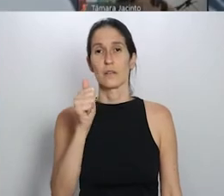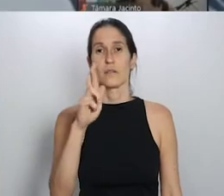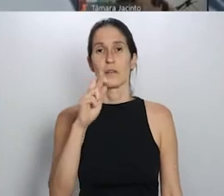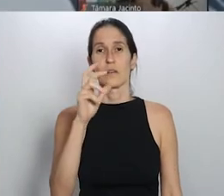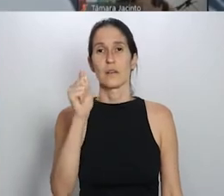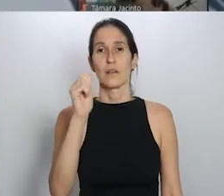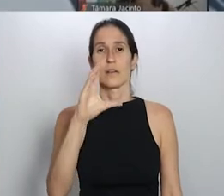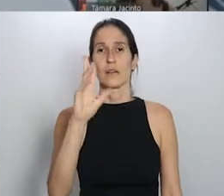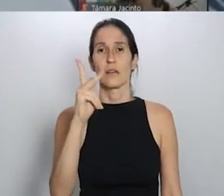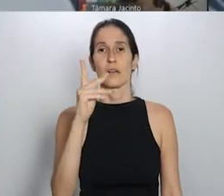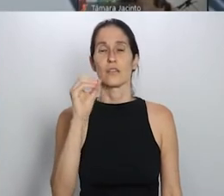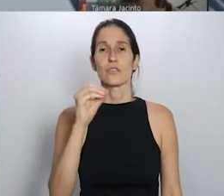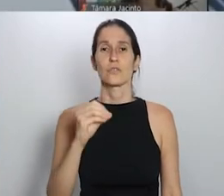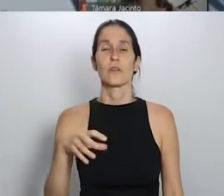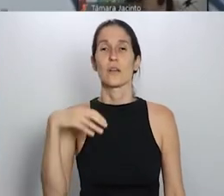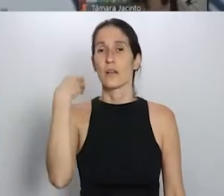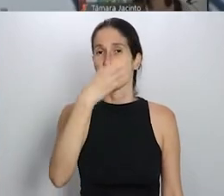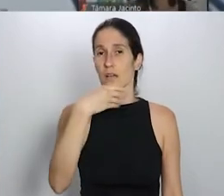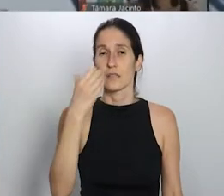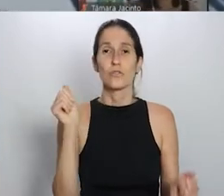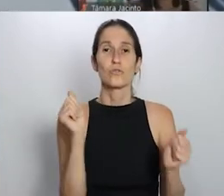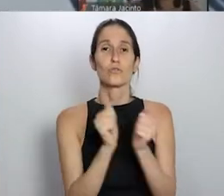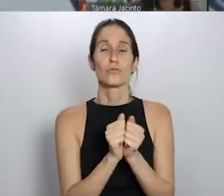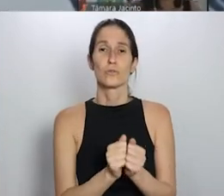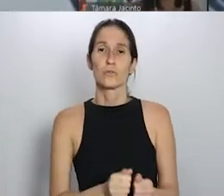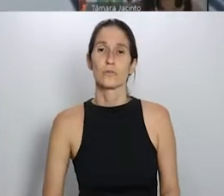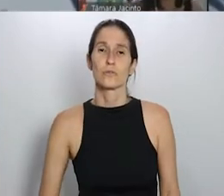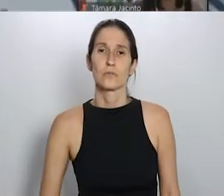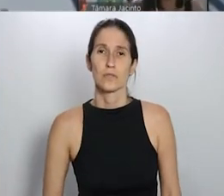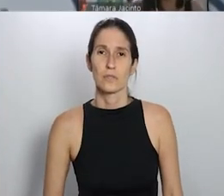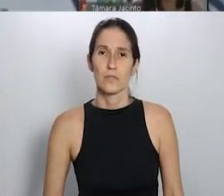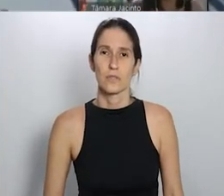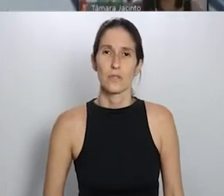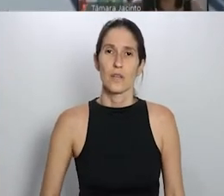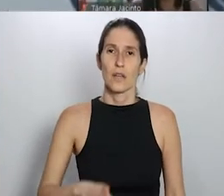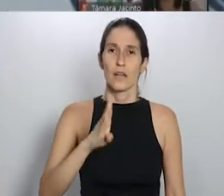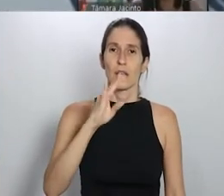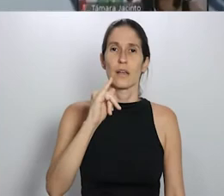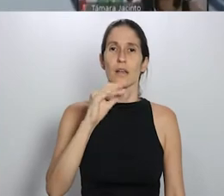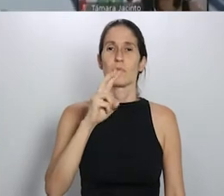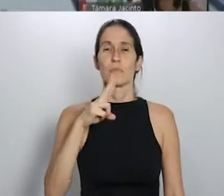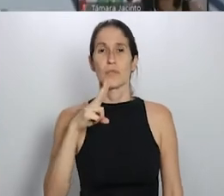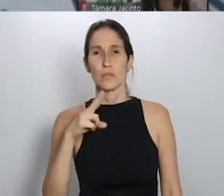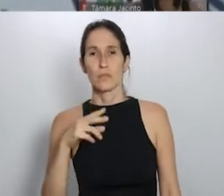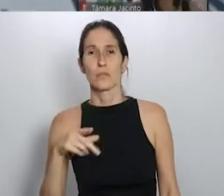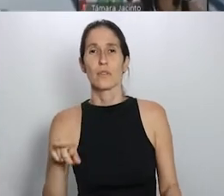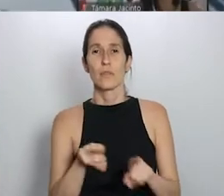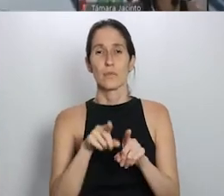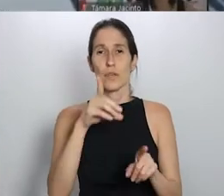comigo. Bill se encontra aí junto com você. Tá. Vieira, maravilha, tá dentro.